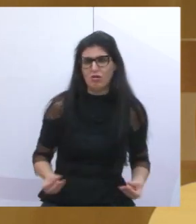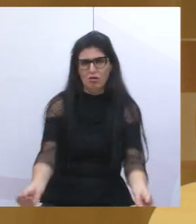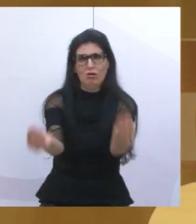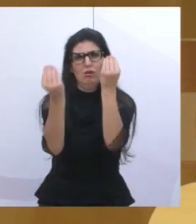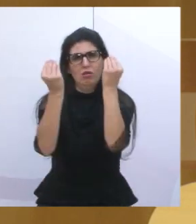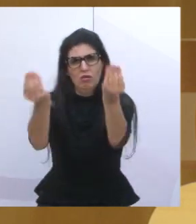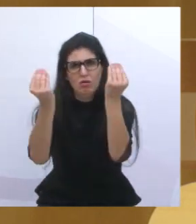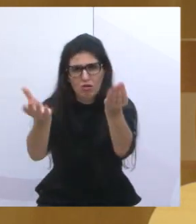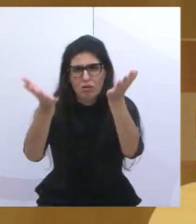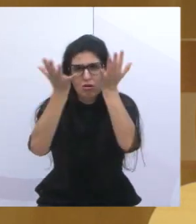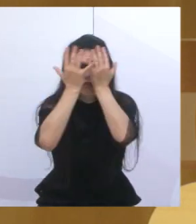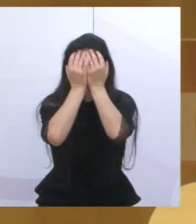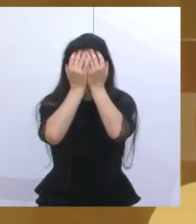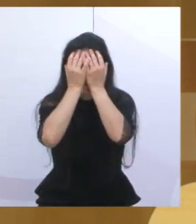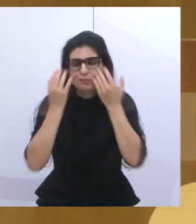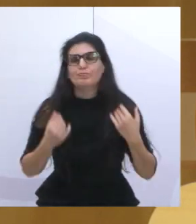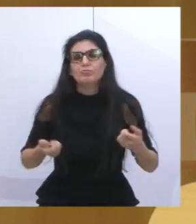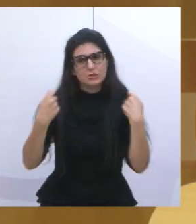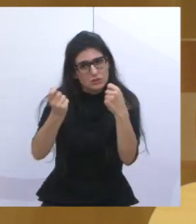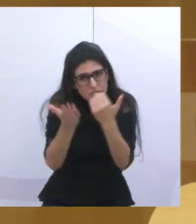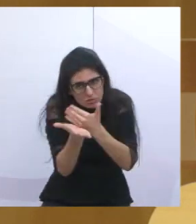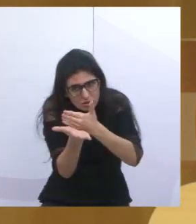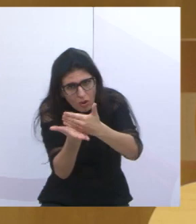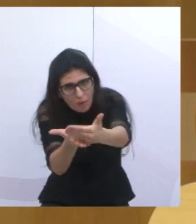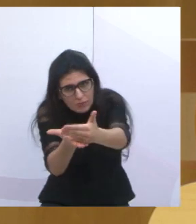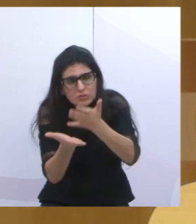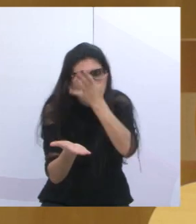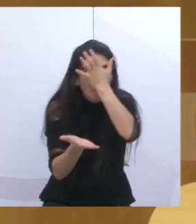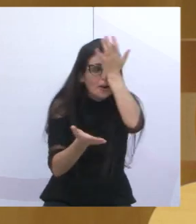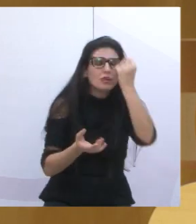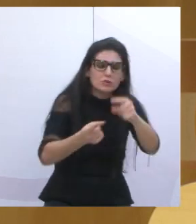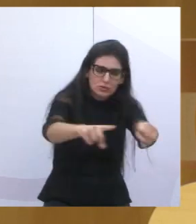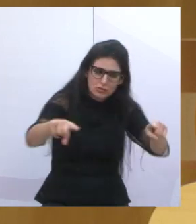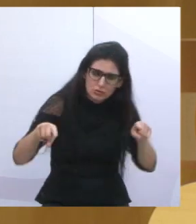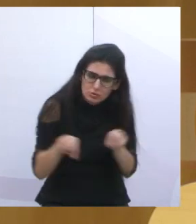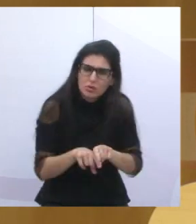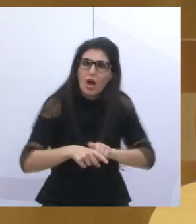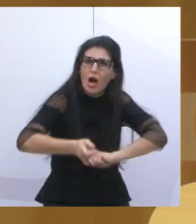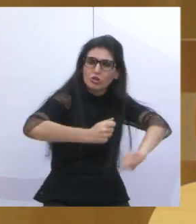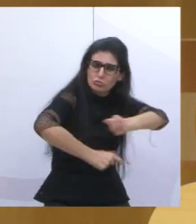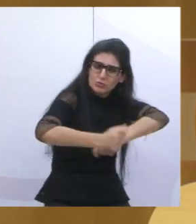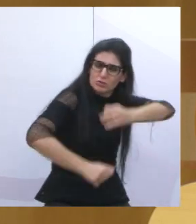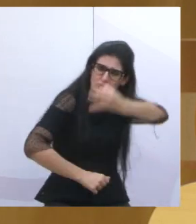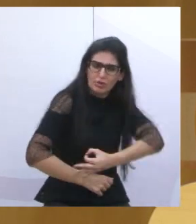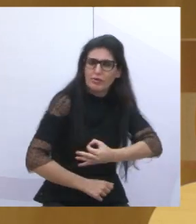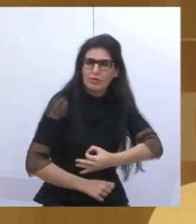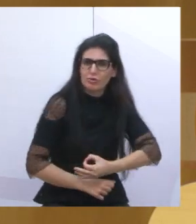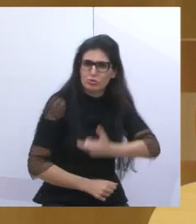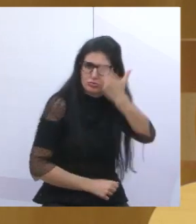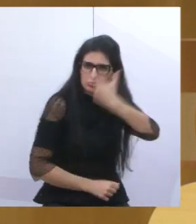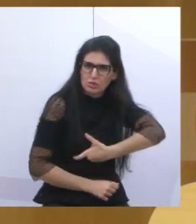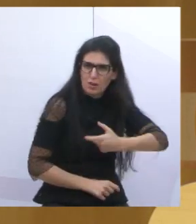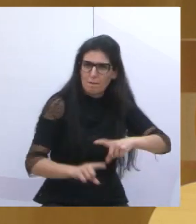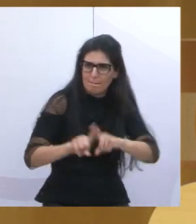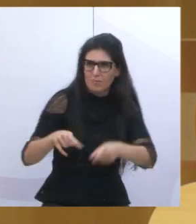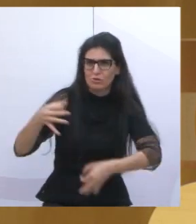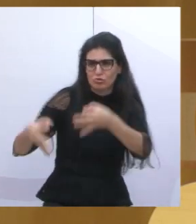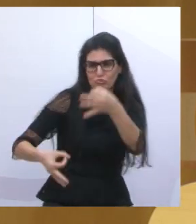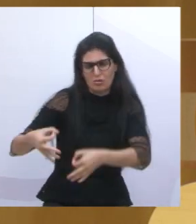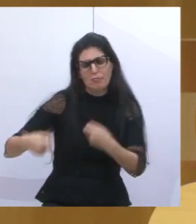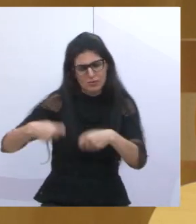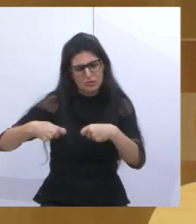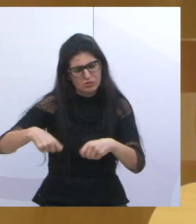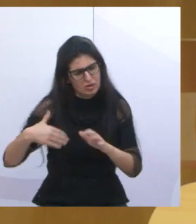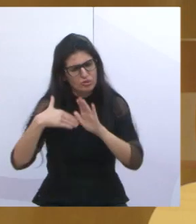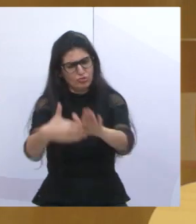começar, acho que, a pegar no pé do loteamento. Então a administração tem que ser mais séria, mas também o nosso judiciário tem que colaborar